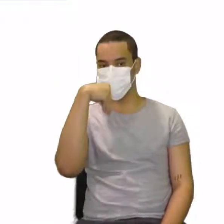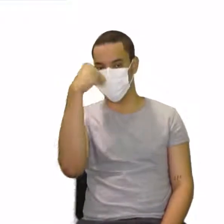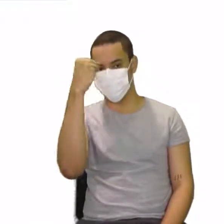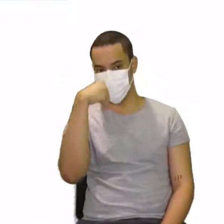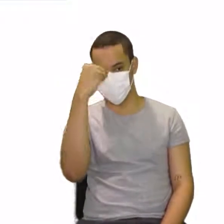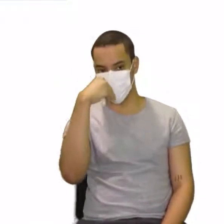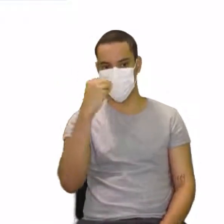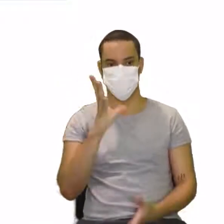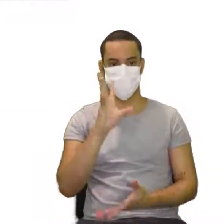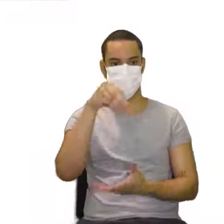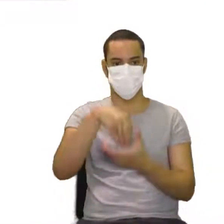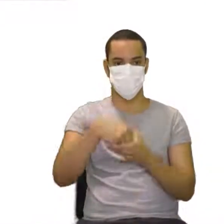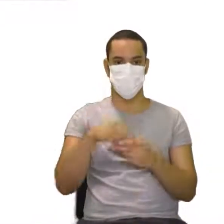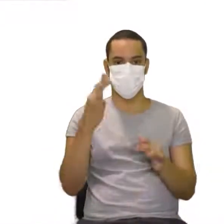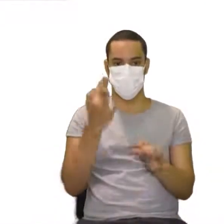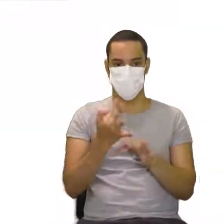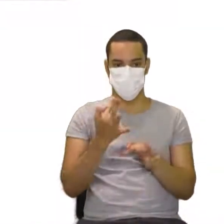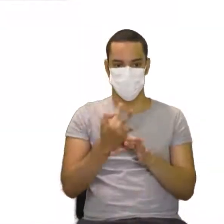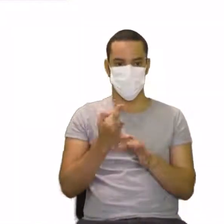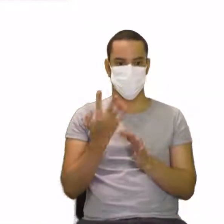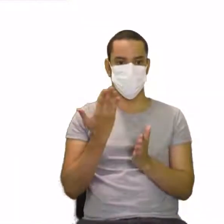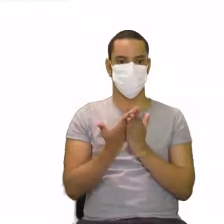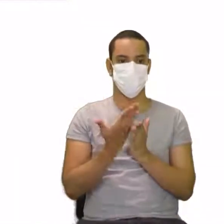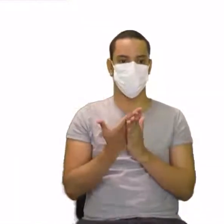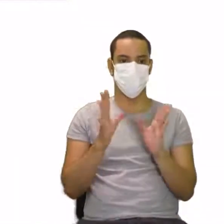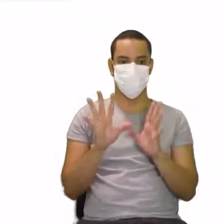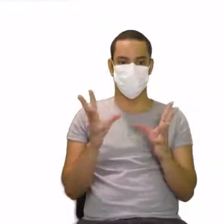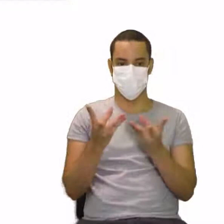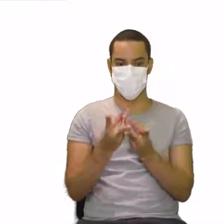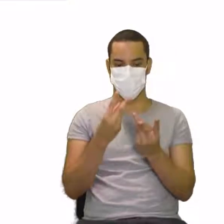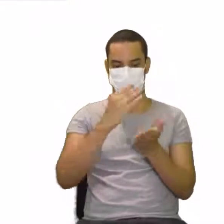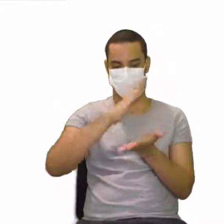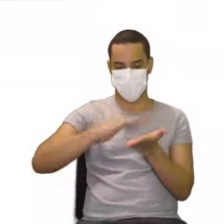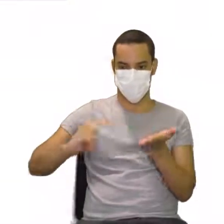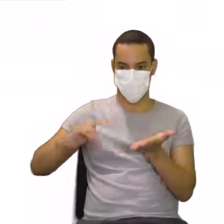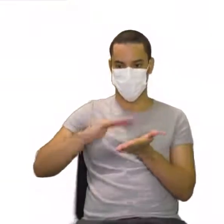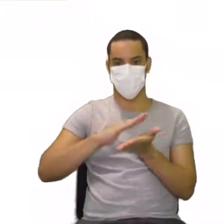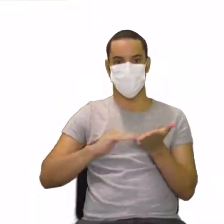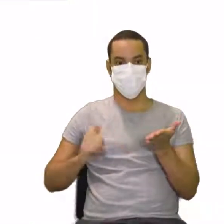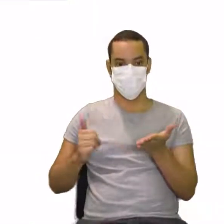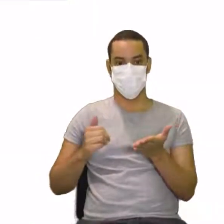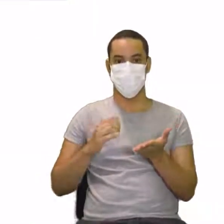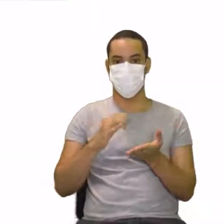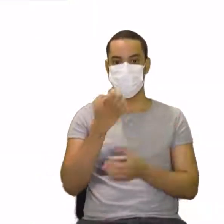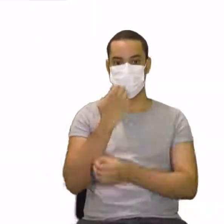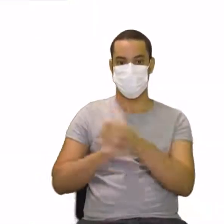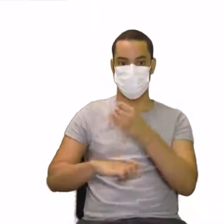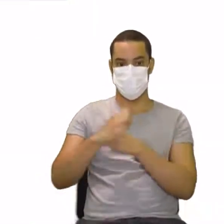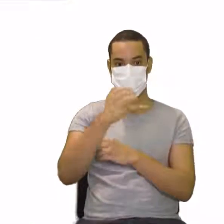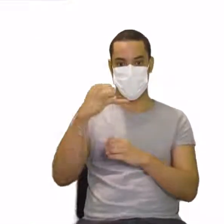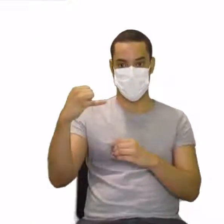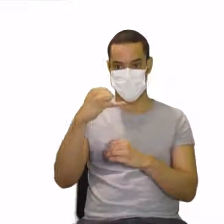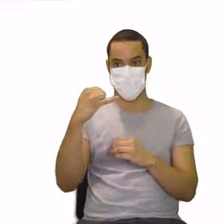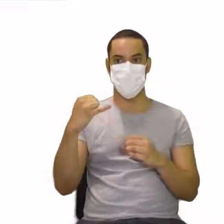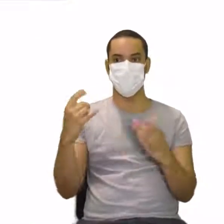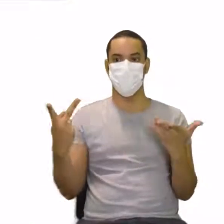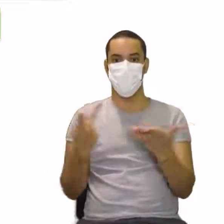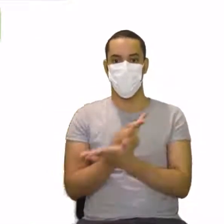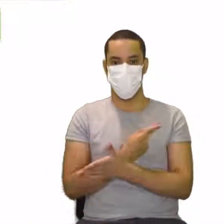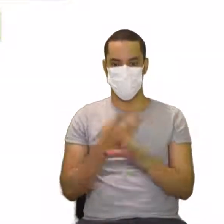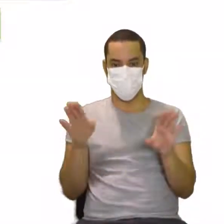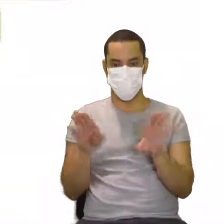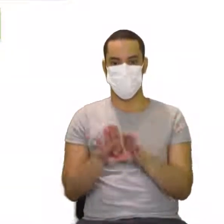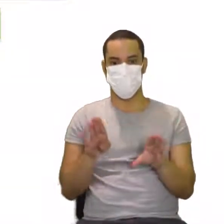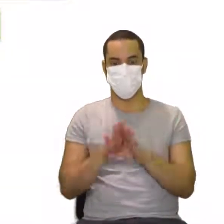fraca. Dentro da física nuclear, estuda o quê? O decaimento em que o elétron emitido do núcleo sofre. E também